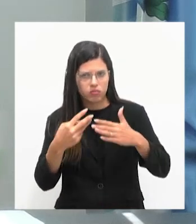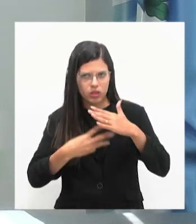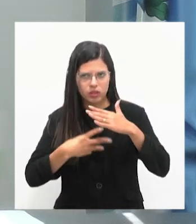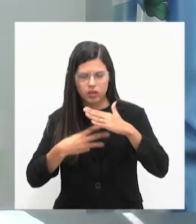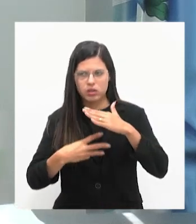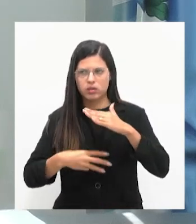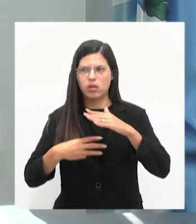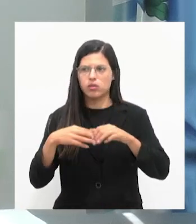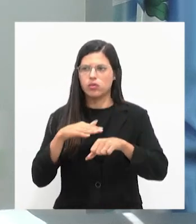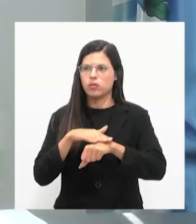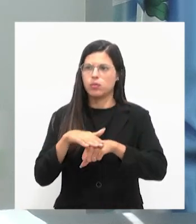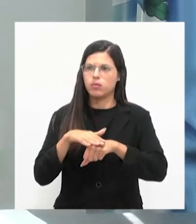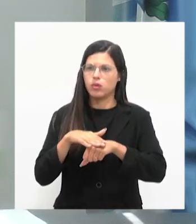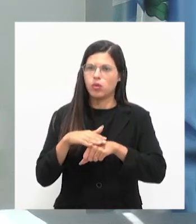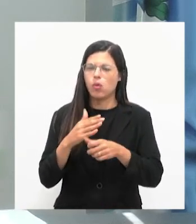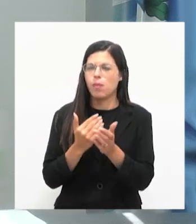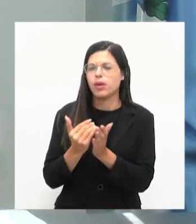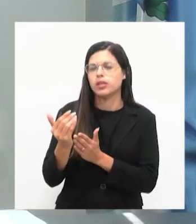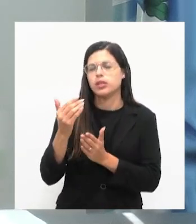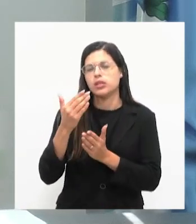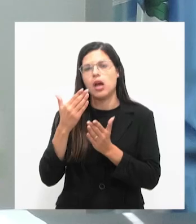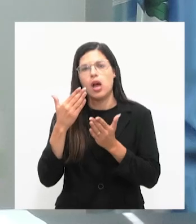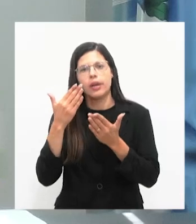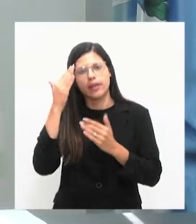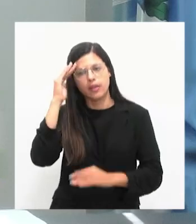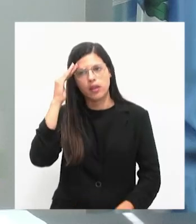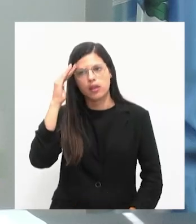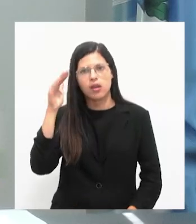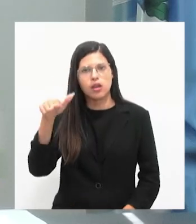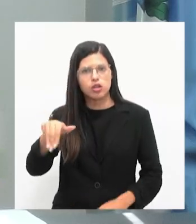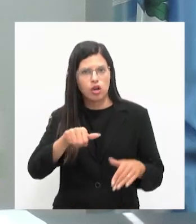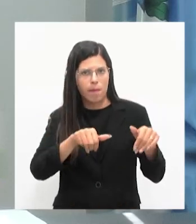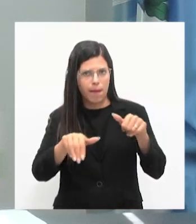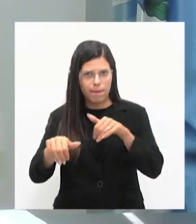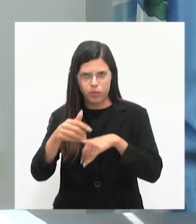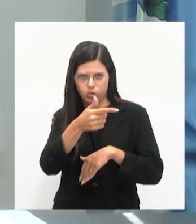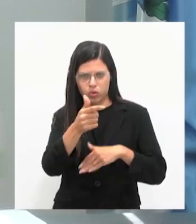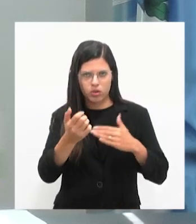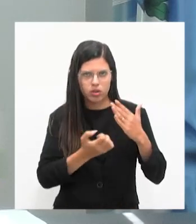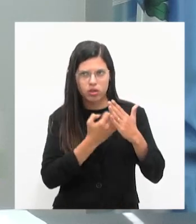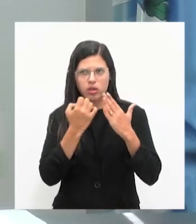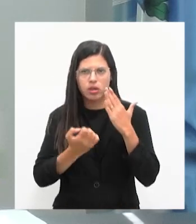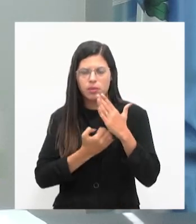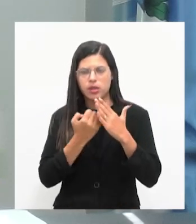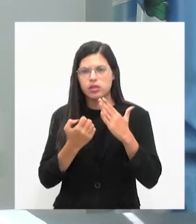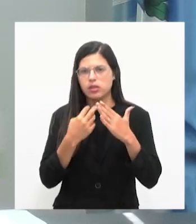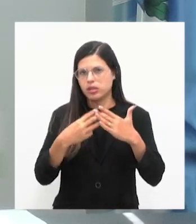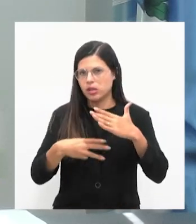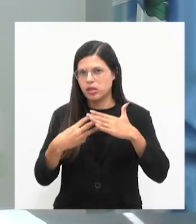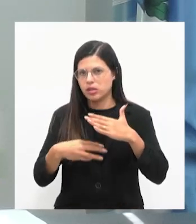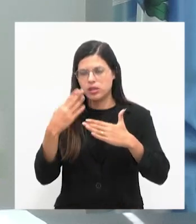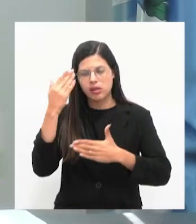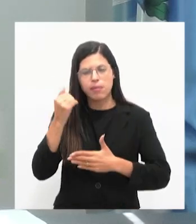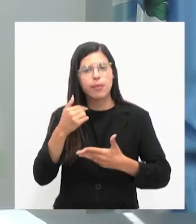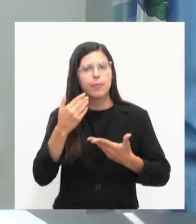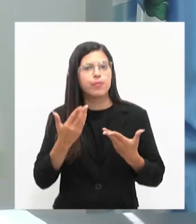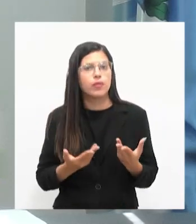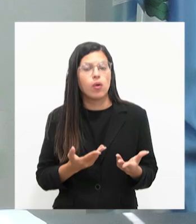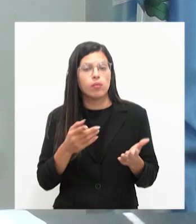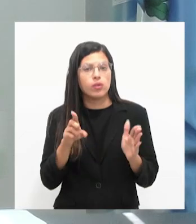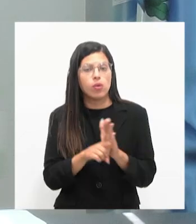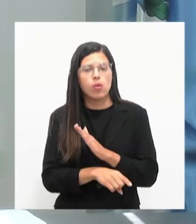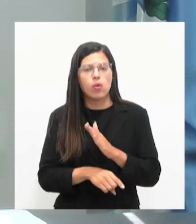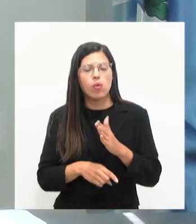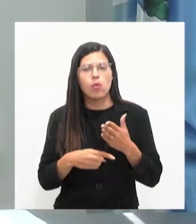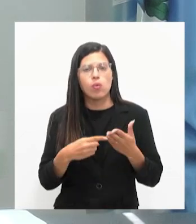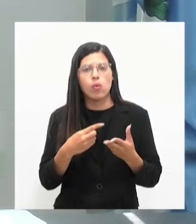foi começar a entender como é que funcionava isso. E chamamos aqui as outras terceirizadas para saber. O que eu quero saber do senhor inicialmente? Quando é que o